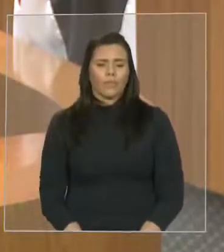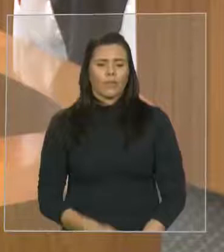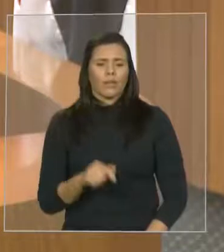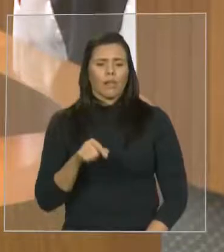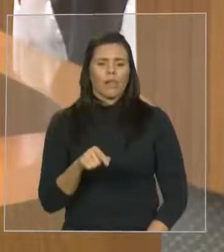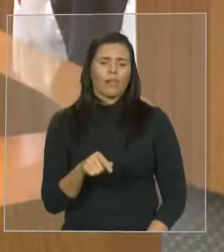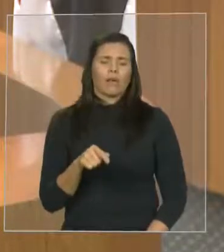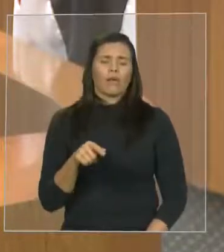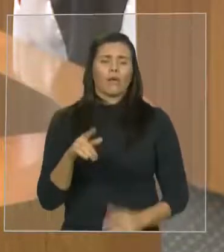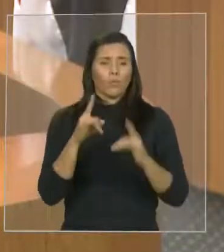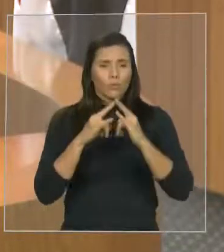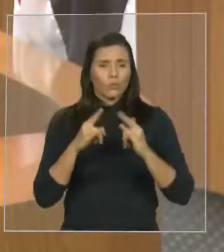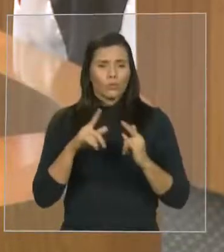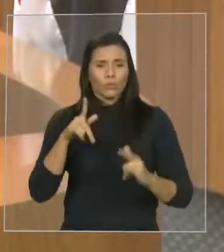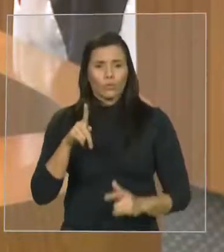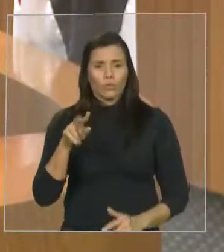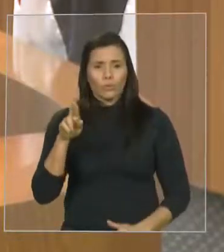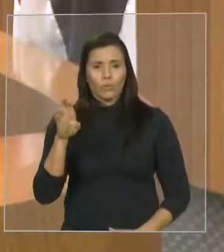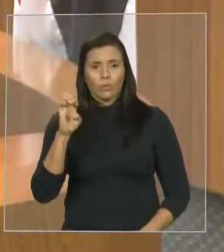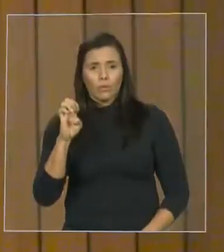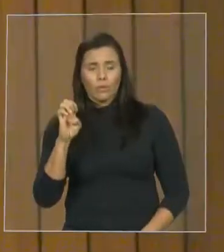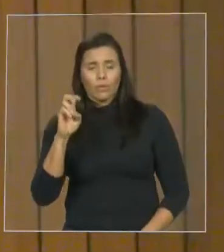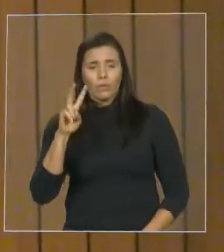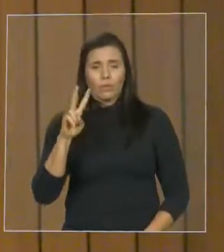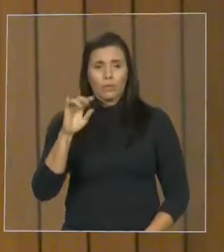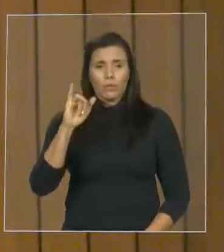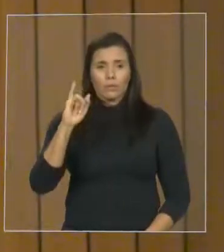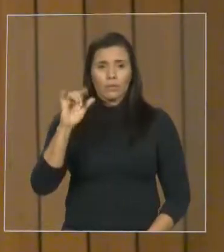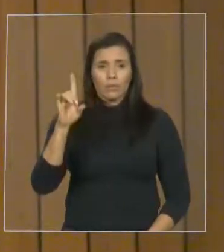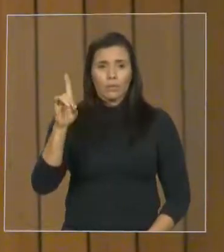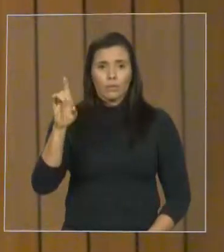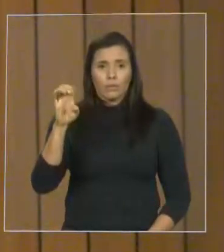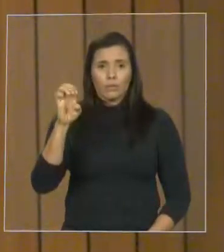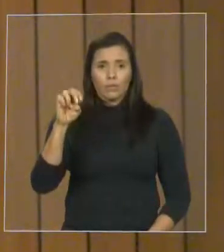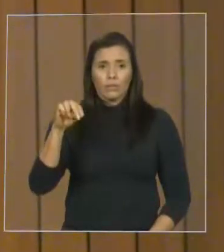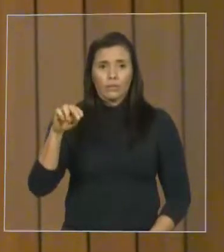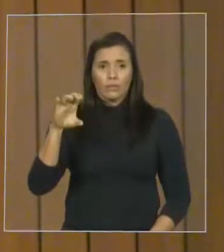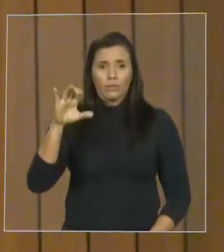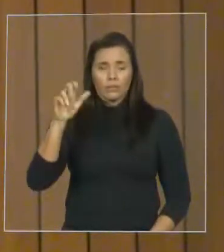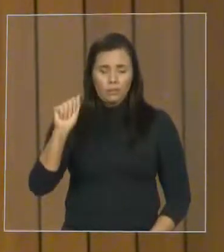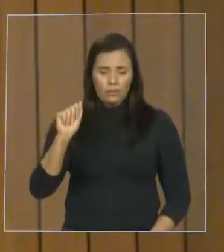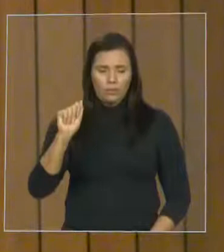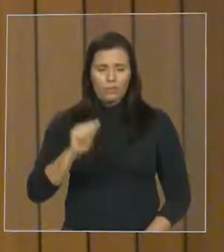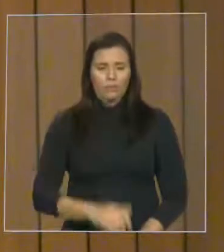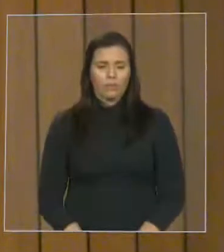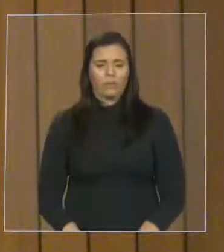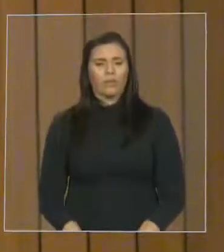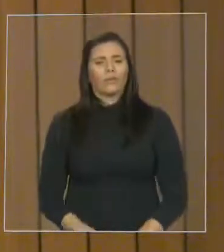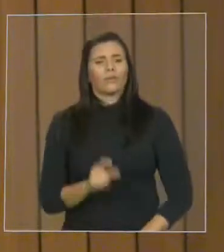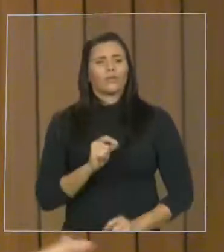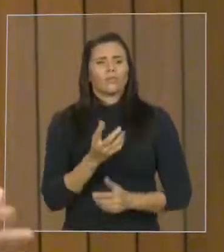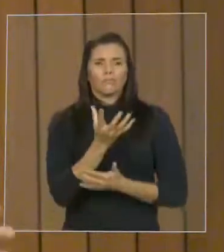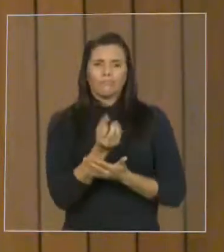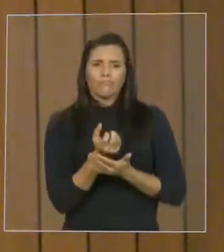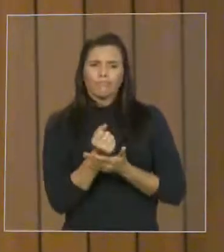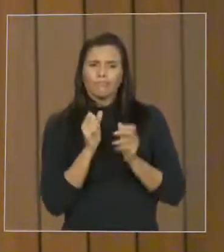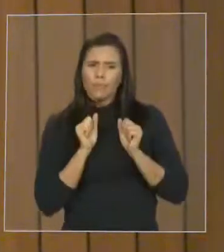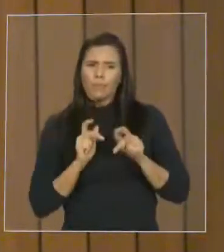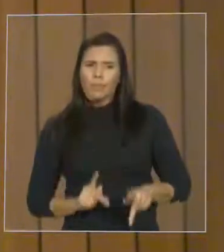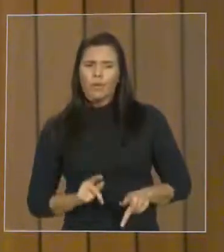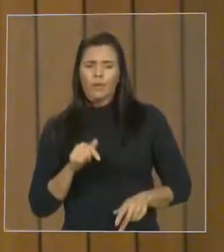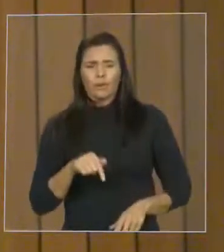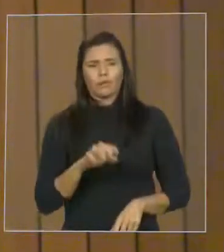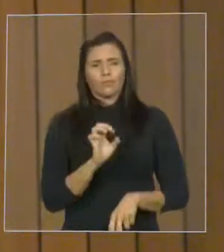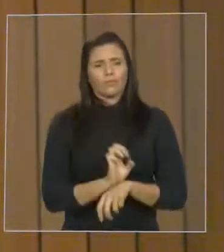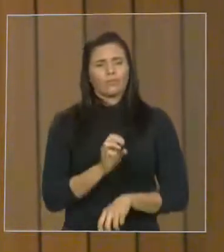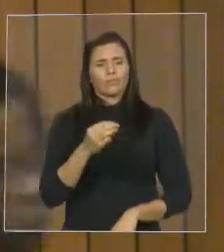Maranhão. Esse é um assunto, e eu disse muito claro nas duas audiências públicas que foram realizadas por essa Casa, por meio